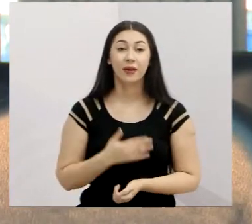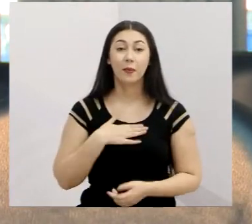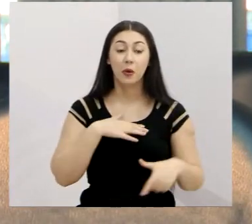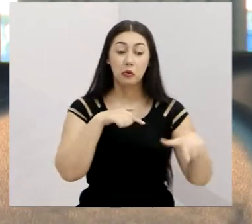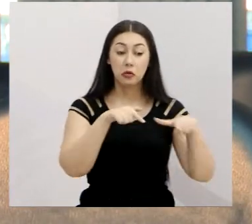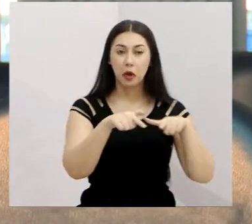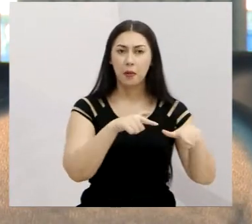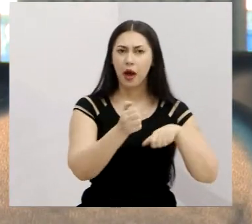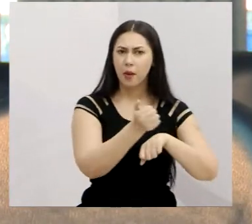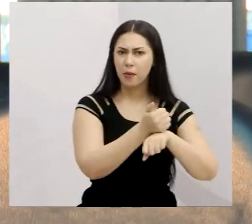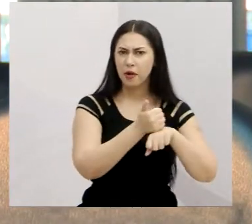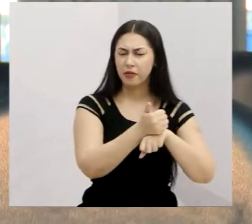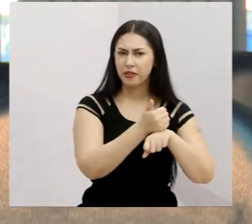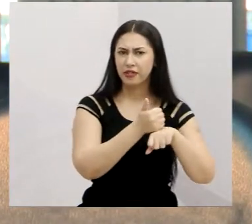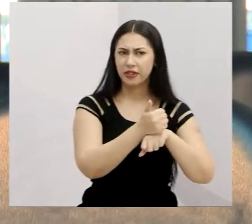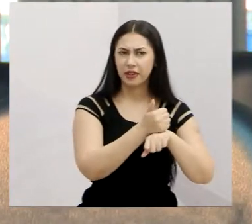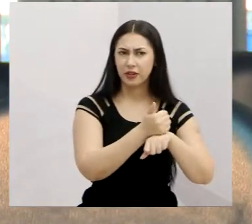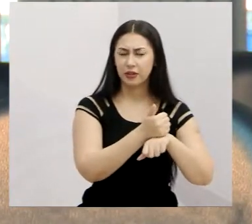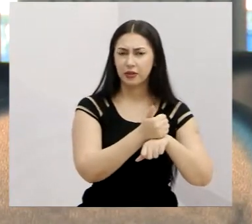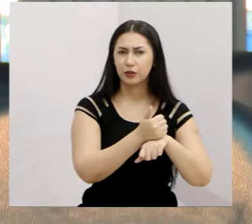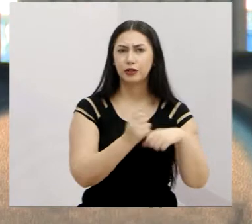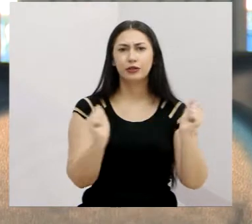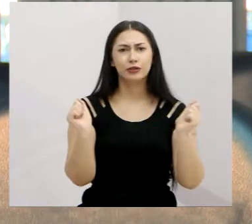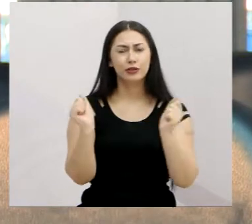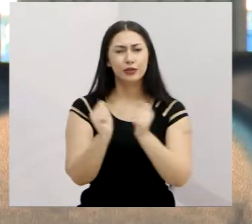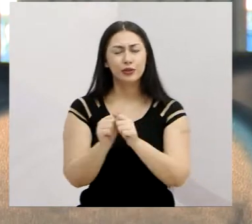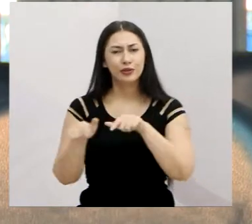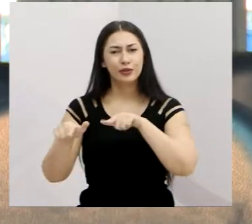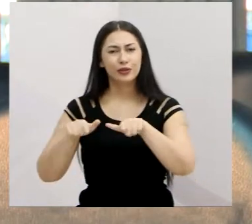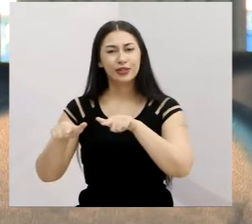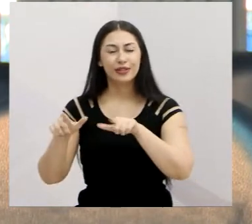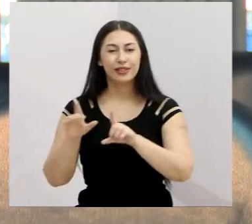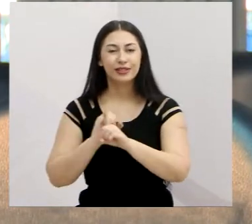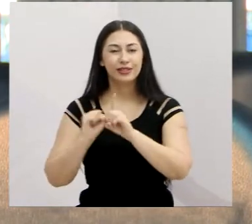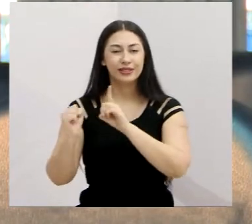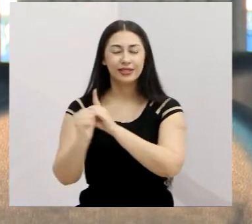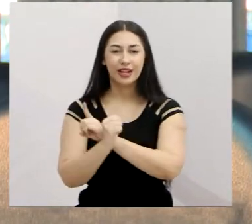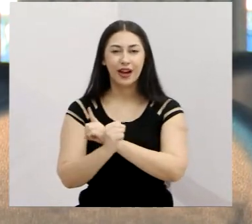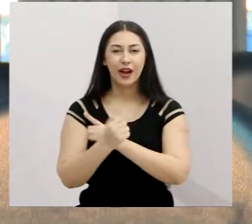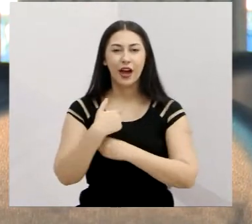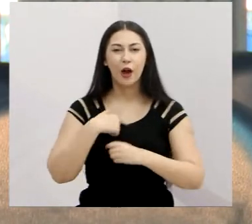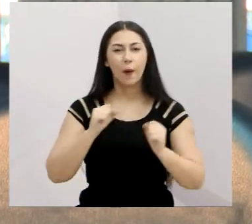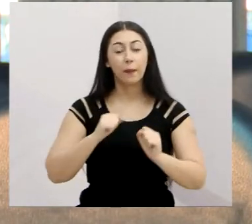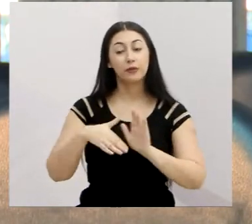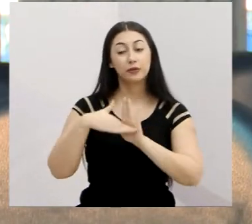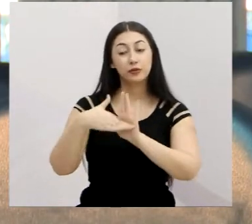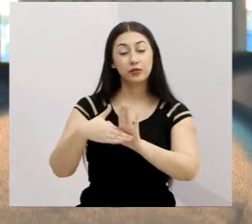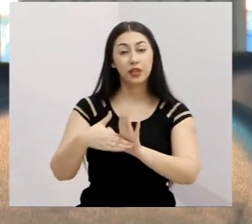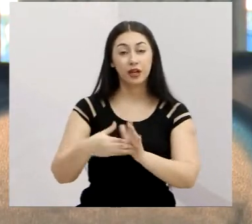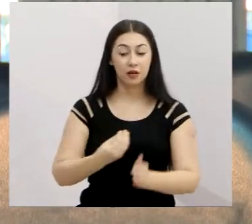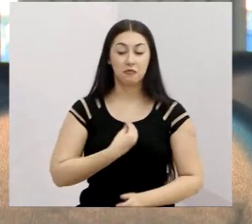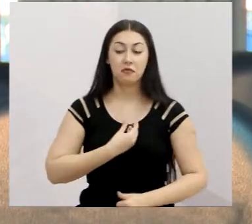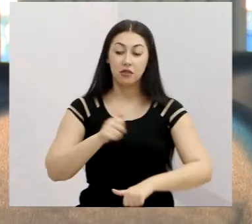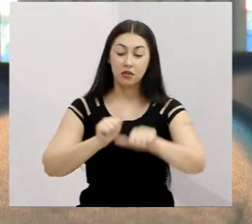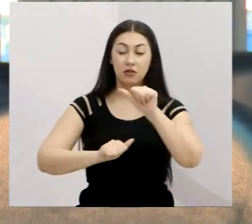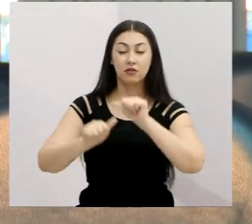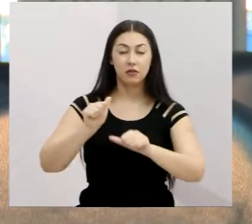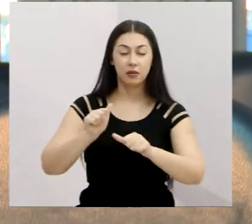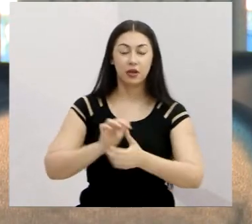a minha profissão de nutrição executando o trabalho social e podendo transformar a vida de pessoas